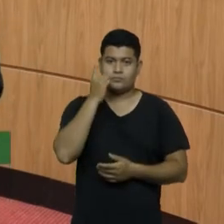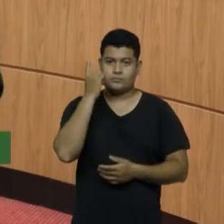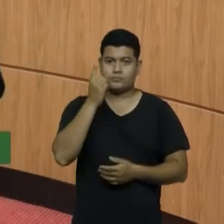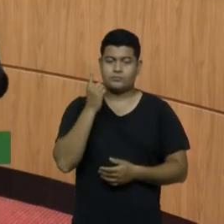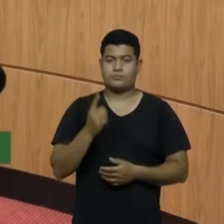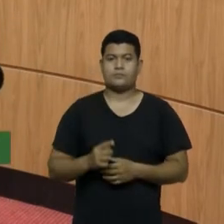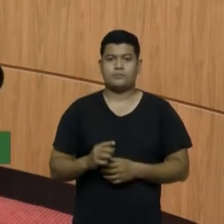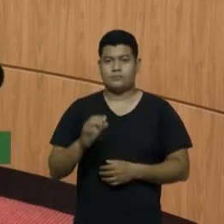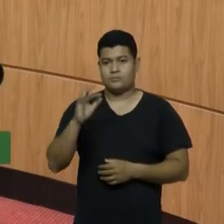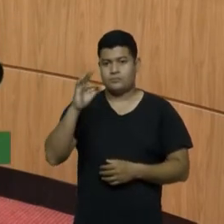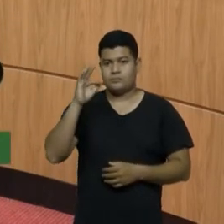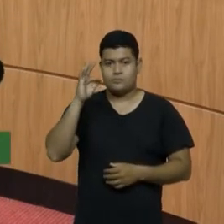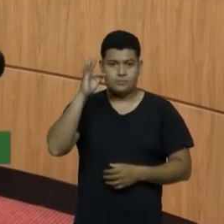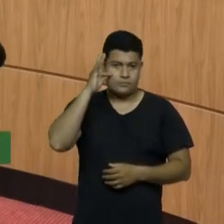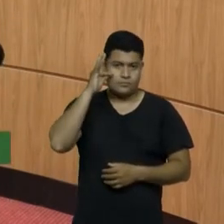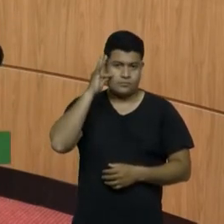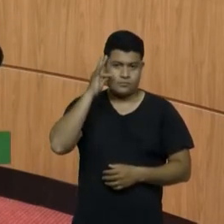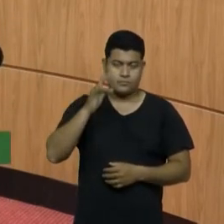Kleene.